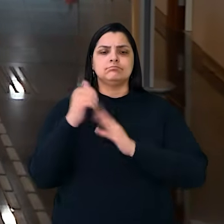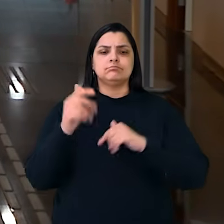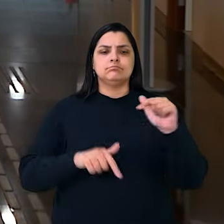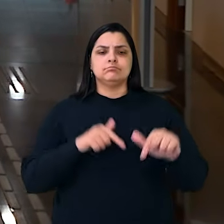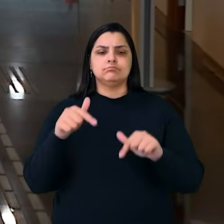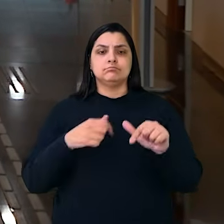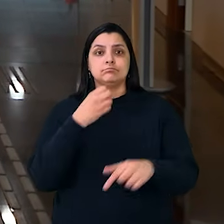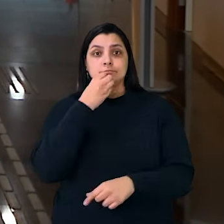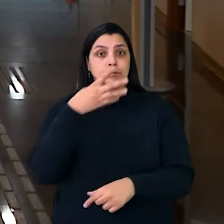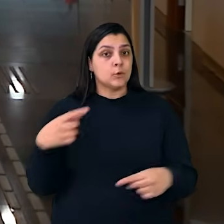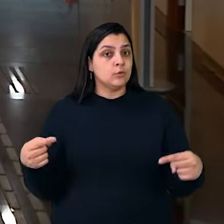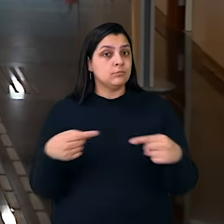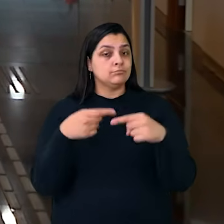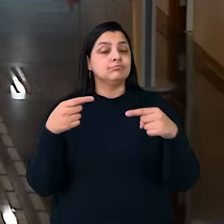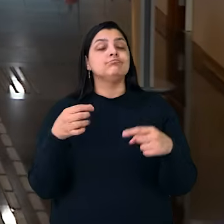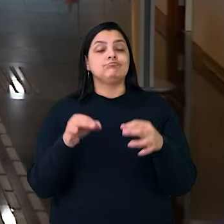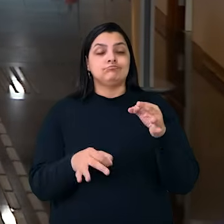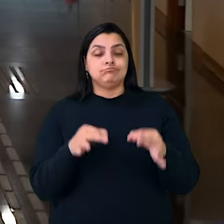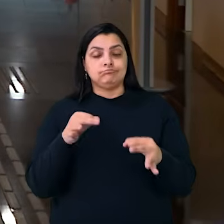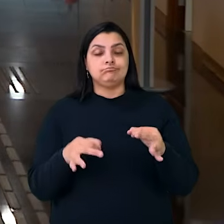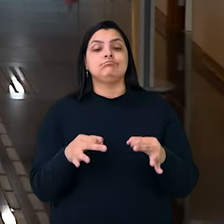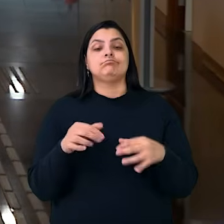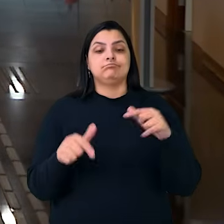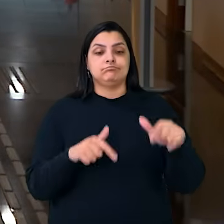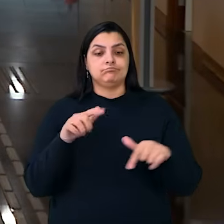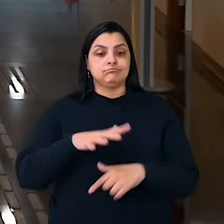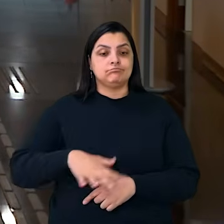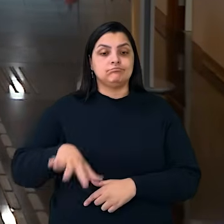de prestar bons serviços aos